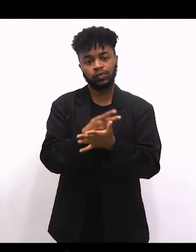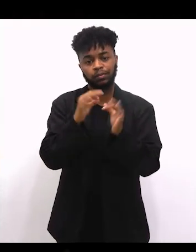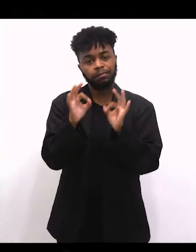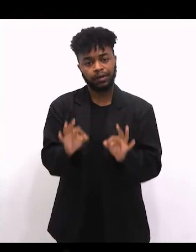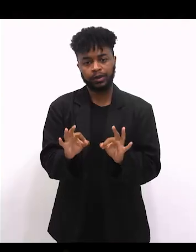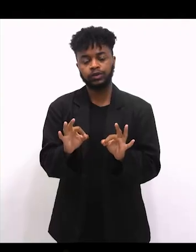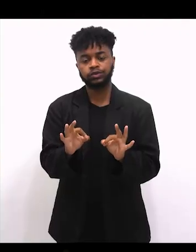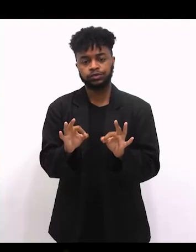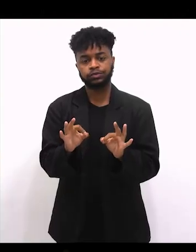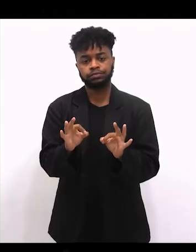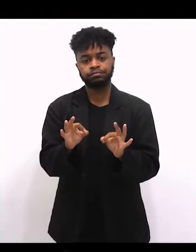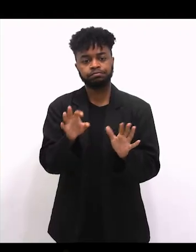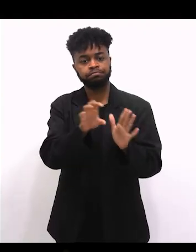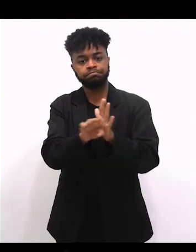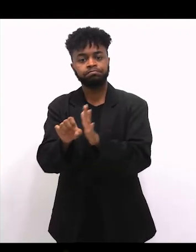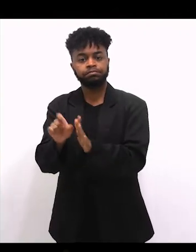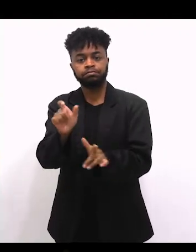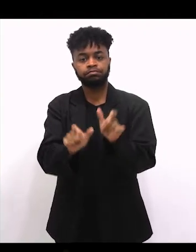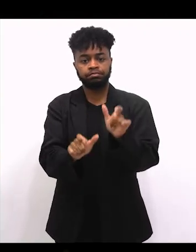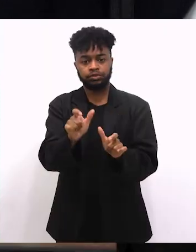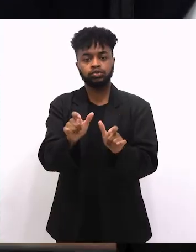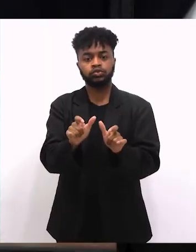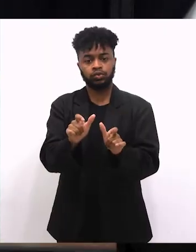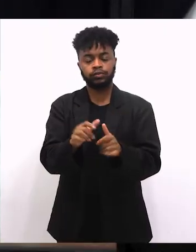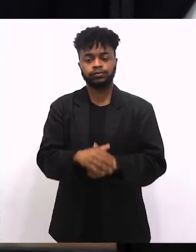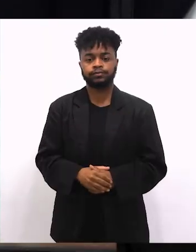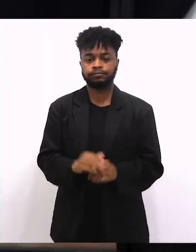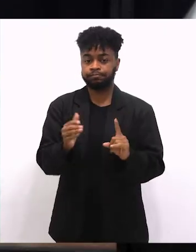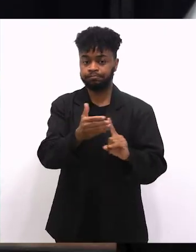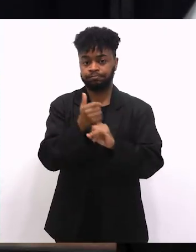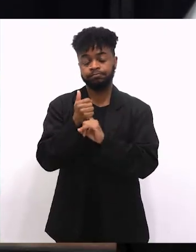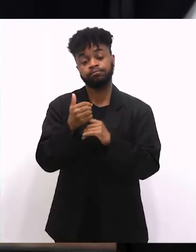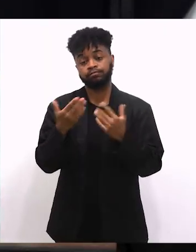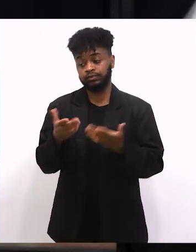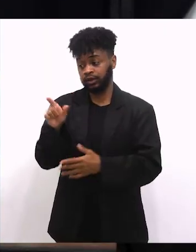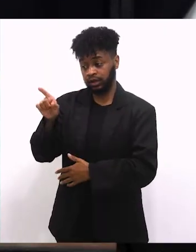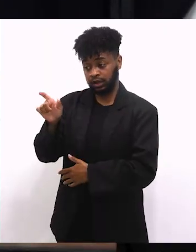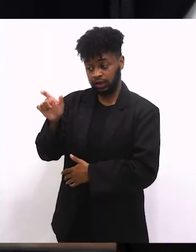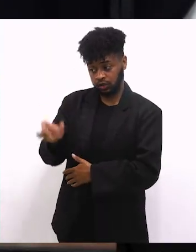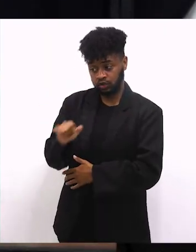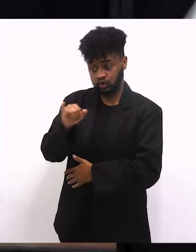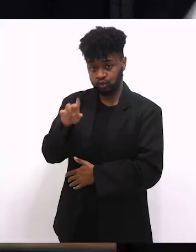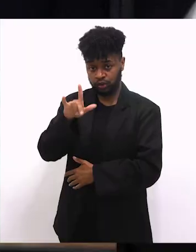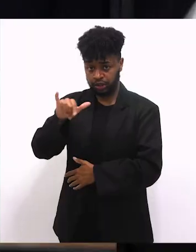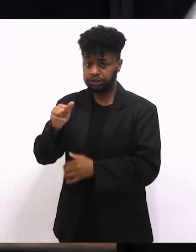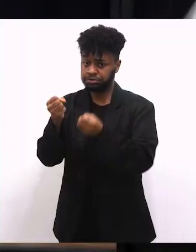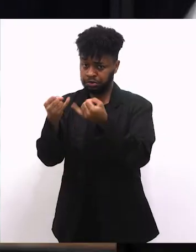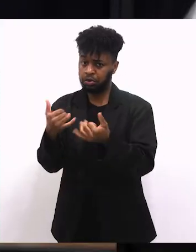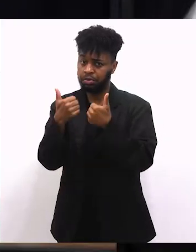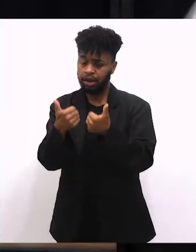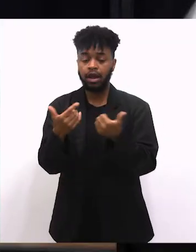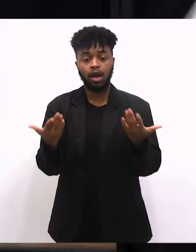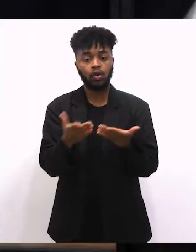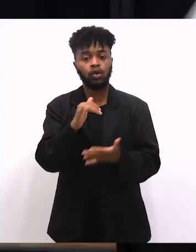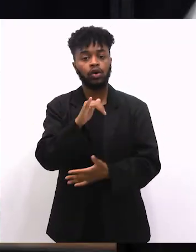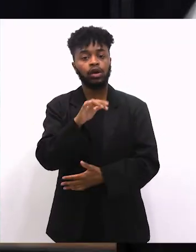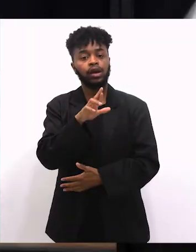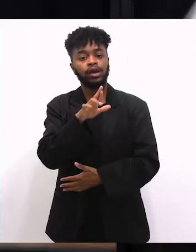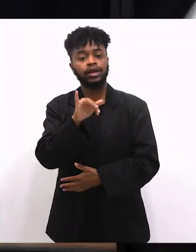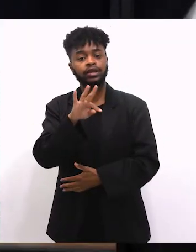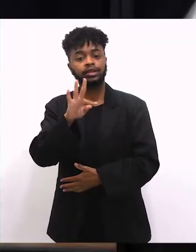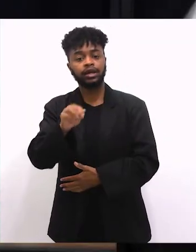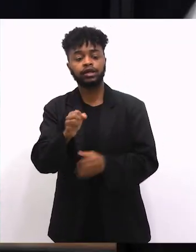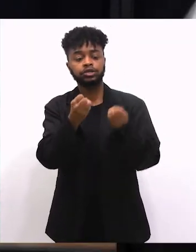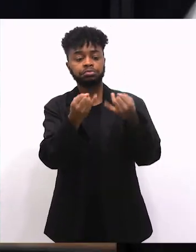provavelmente pode ser que a gente tenha aí o tráfico de pessoas. Bom, muito bem, assim, trazido pela Júlia. Aí, doutora Rita, trazendo aqui, então, mais